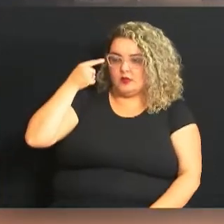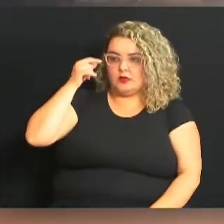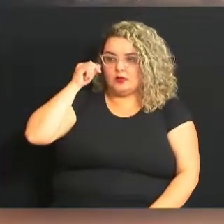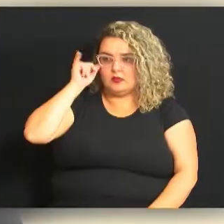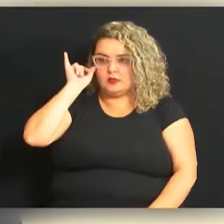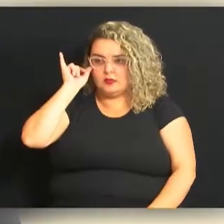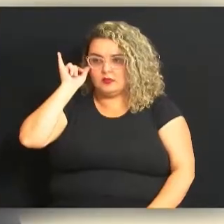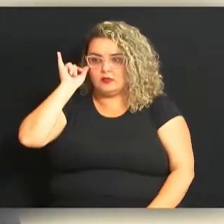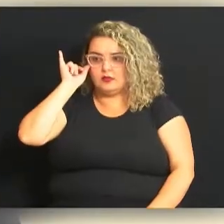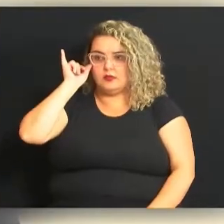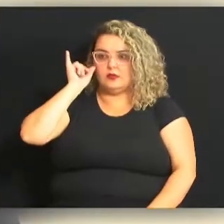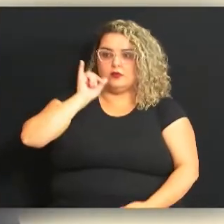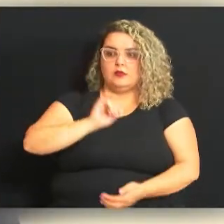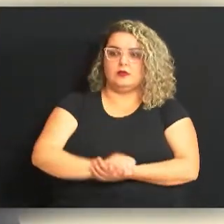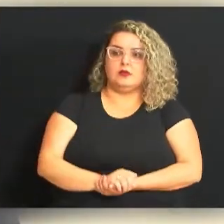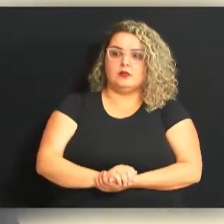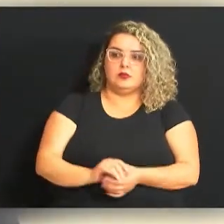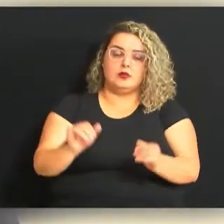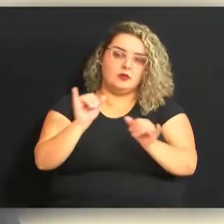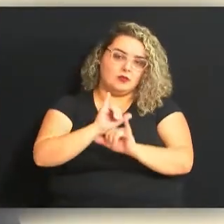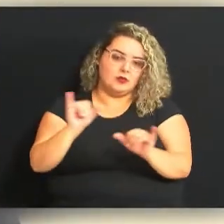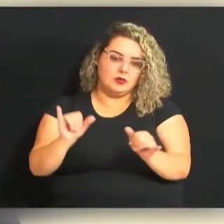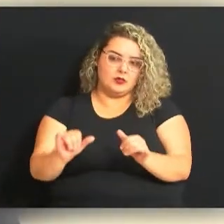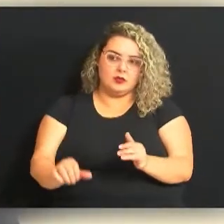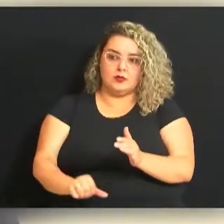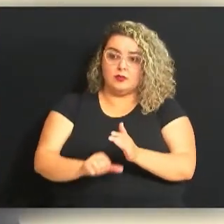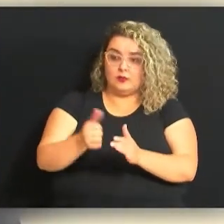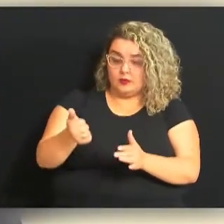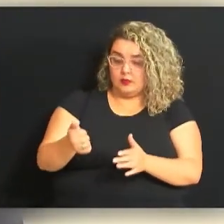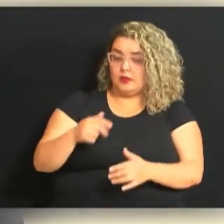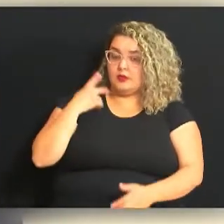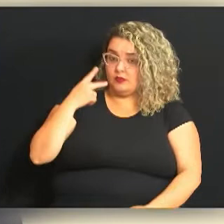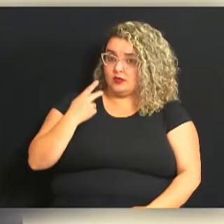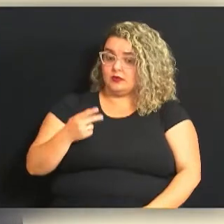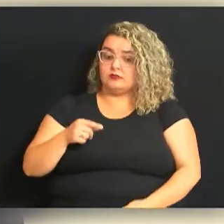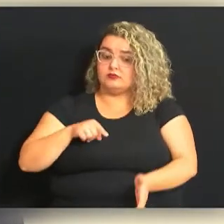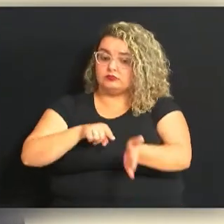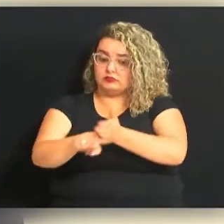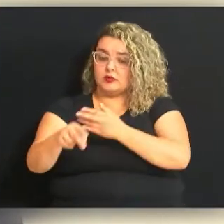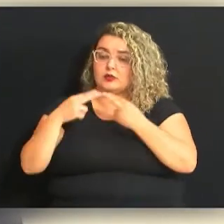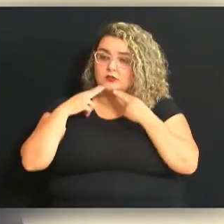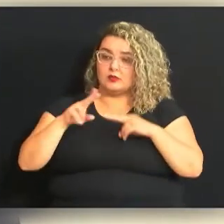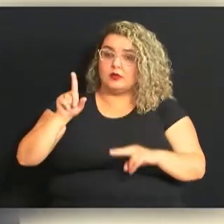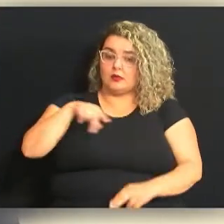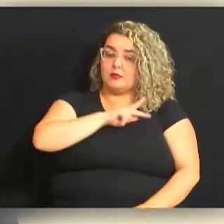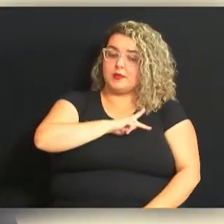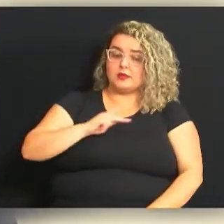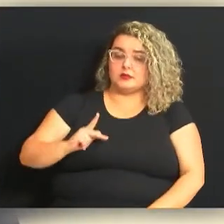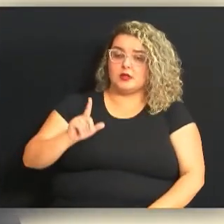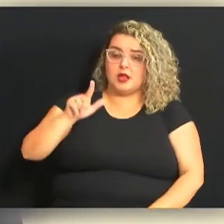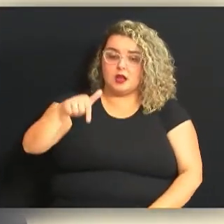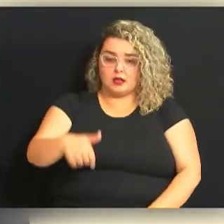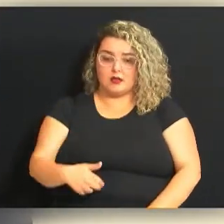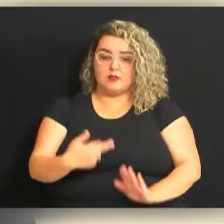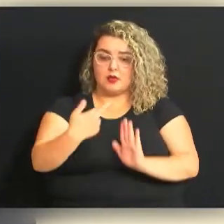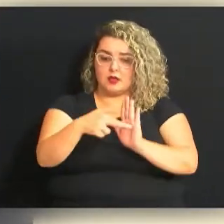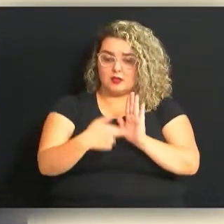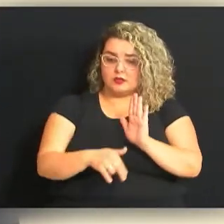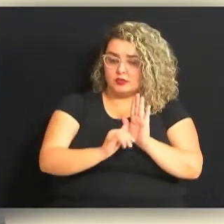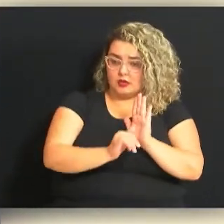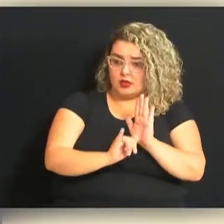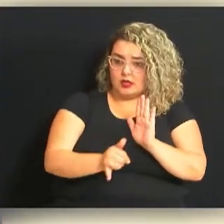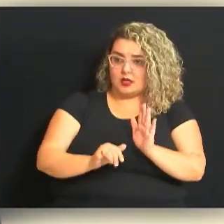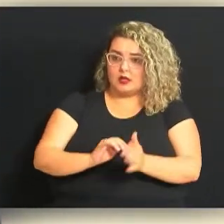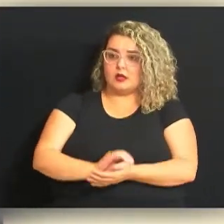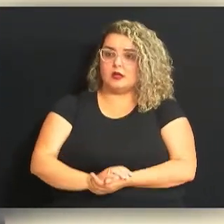Paulo Búfalo. Informo que o primeiro vereador a formular perguntas à testemunha será o presidente, seguido do relator.